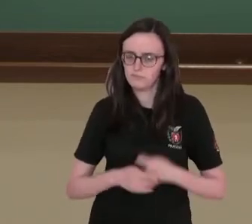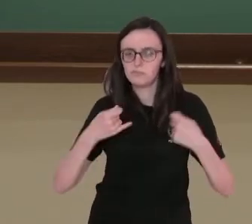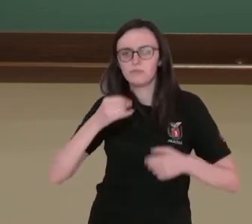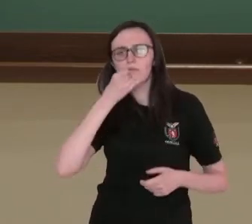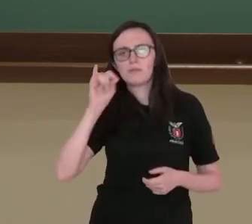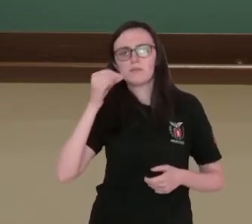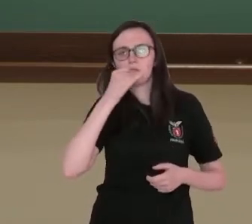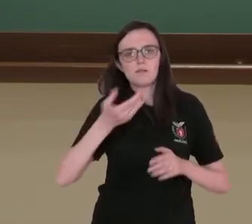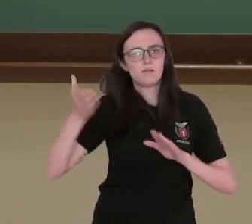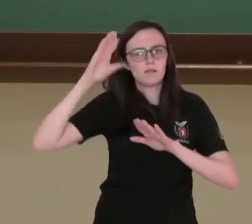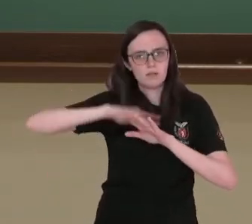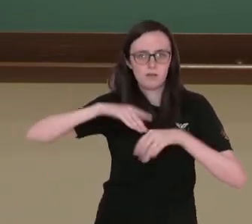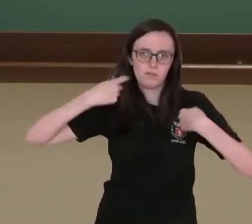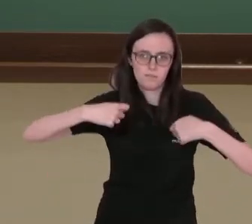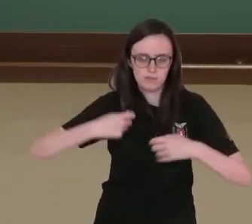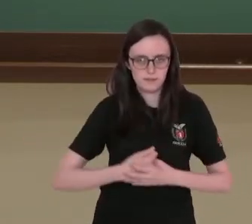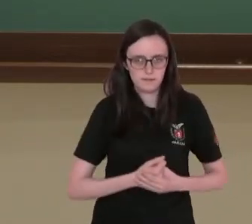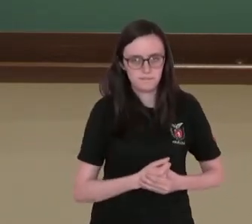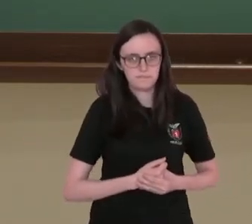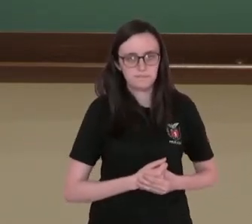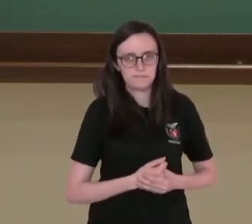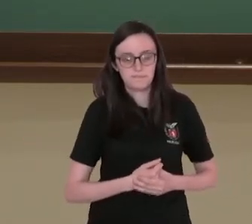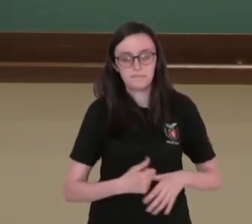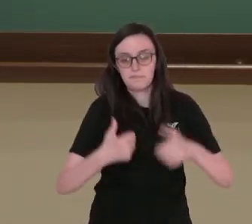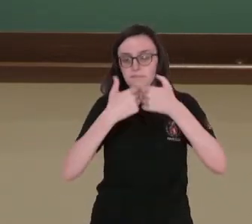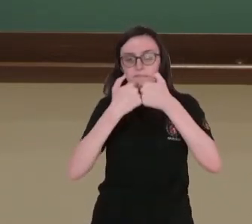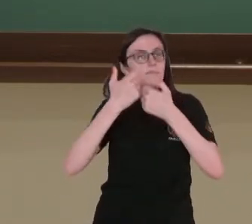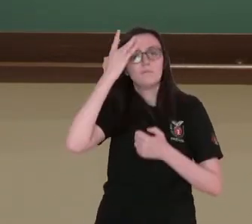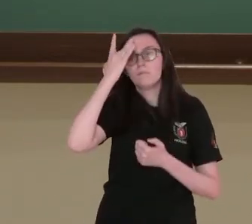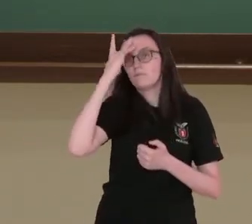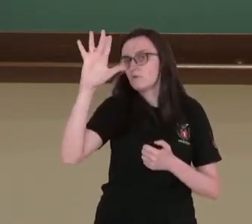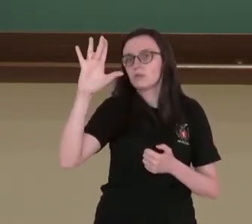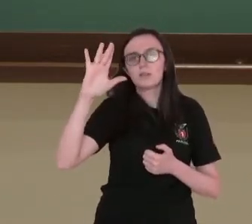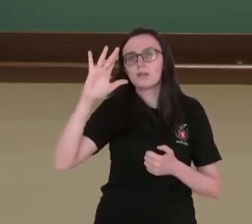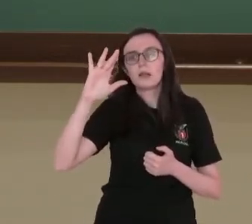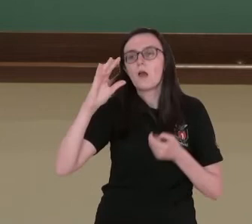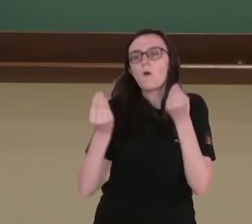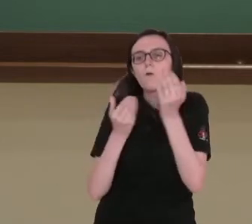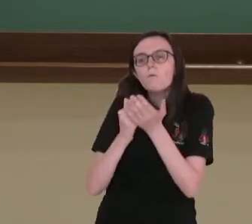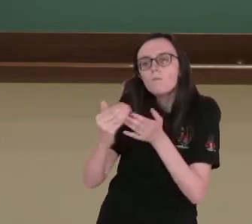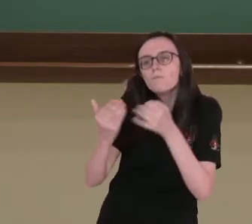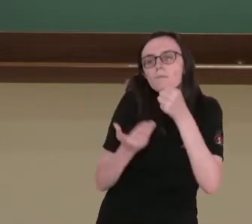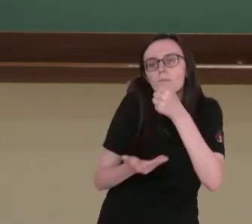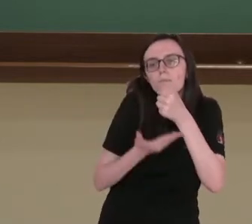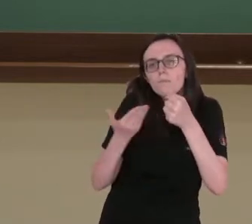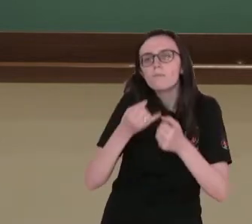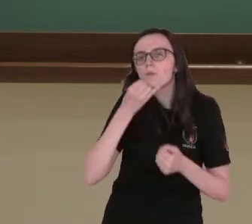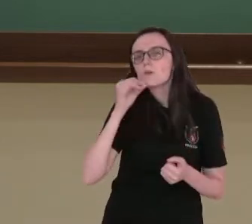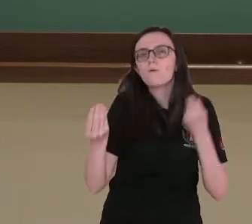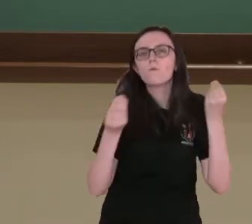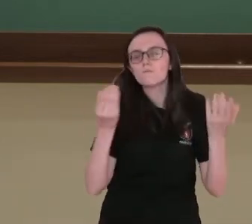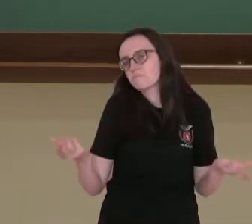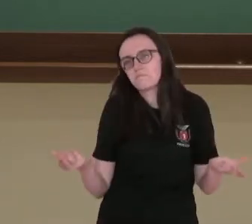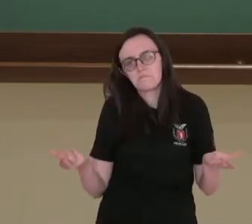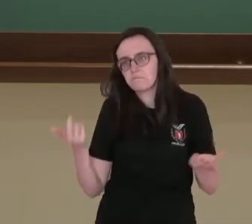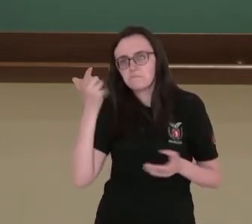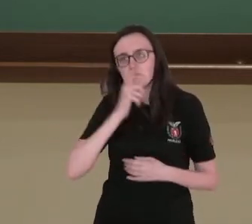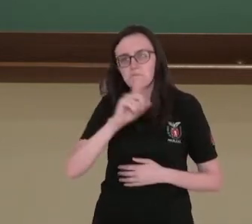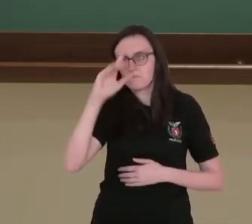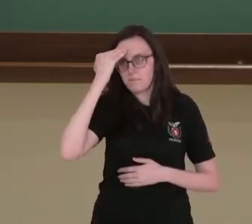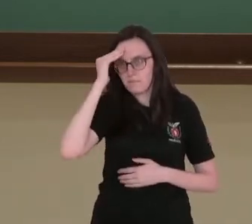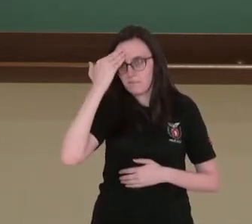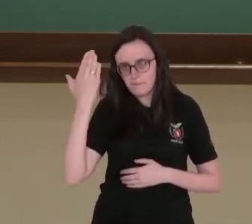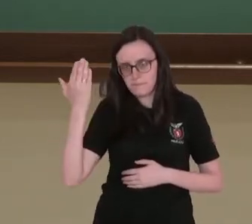energia por trás disso. Então, a física não sabe o princípio básico dessa energia que está empurrando